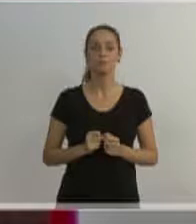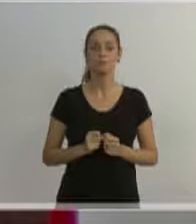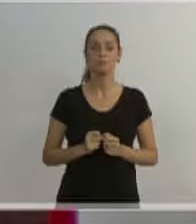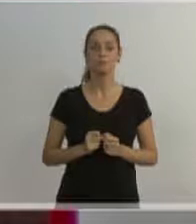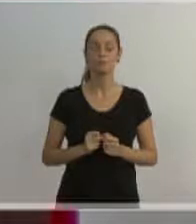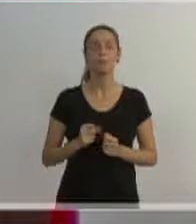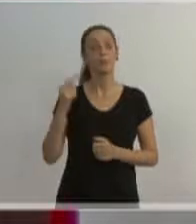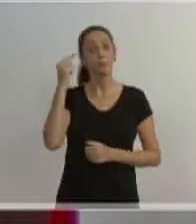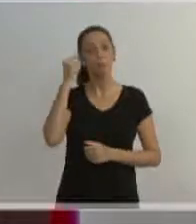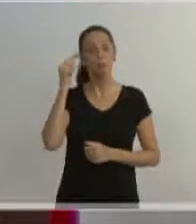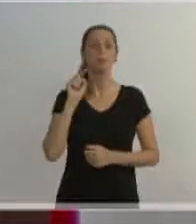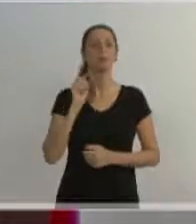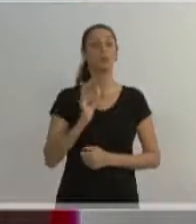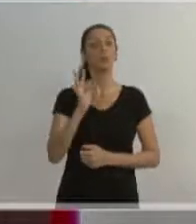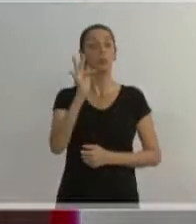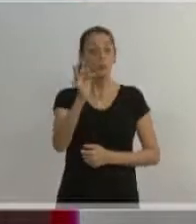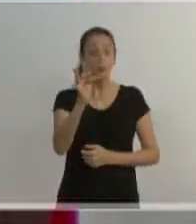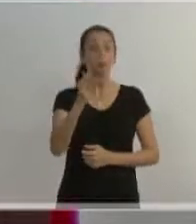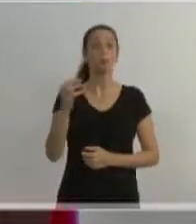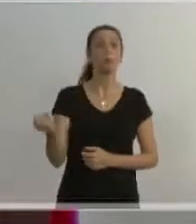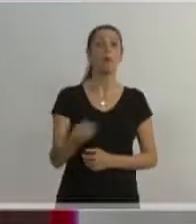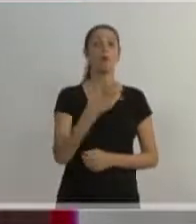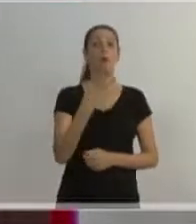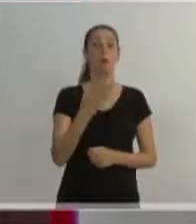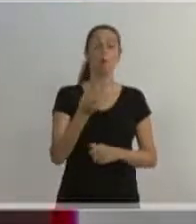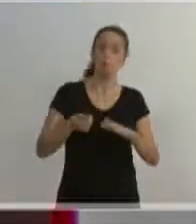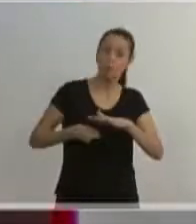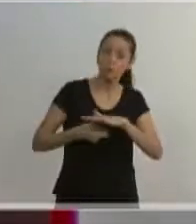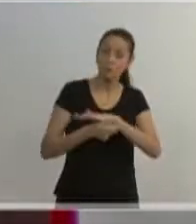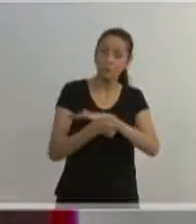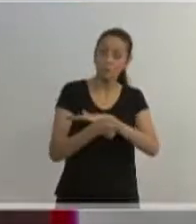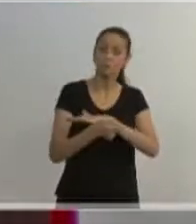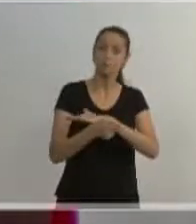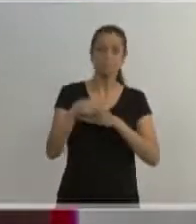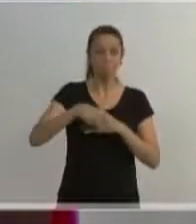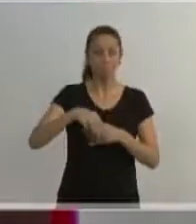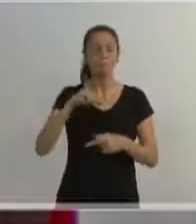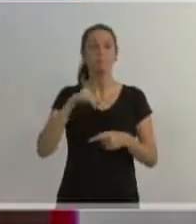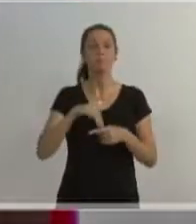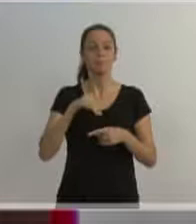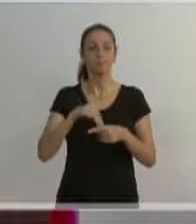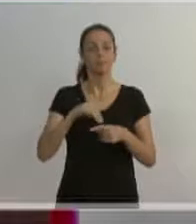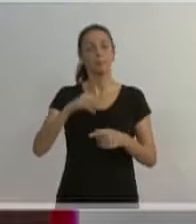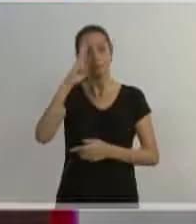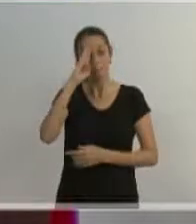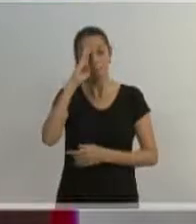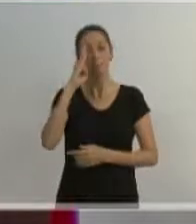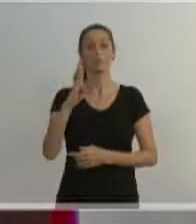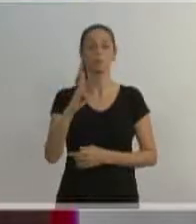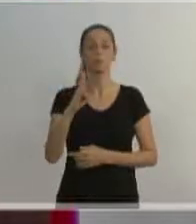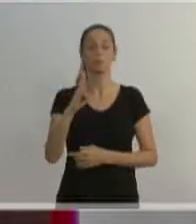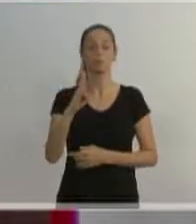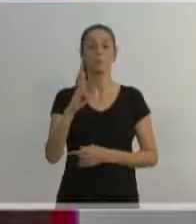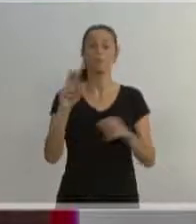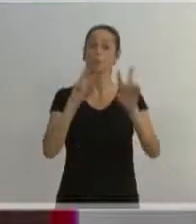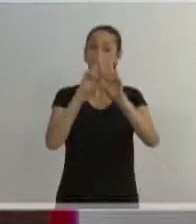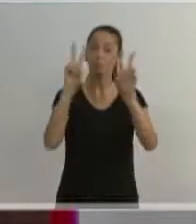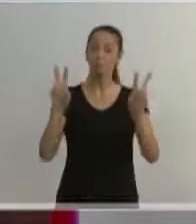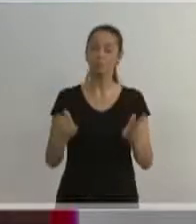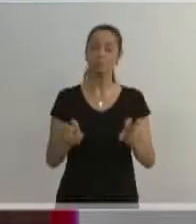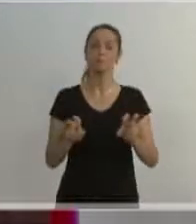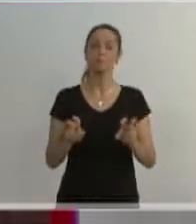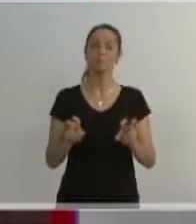os novos grandes investimentos aqui no município de blumenau principalmente no que diz respeito